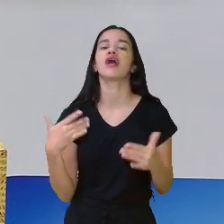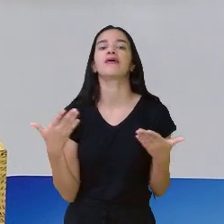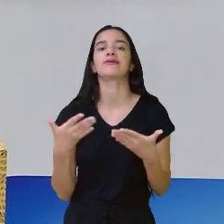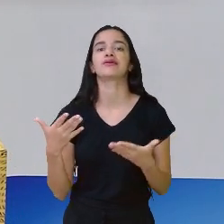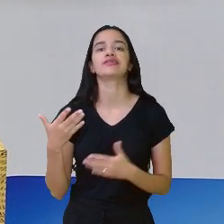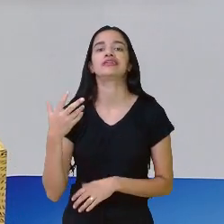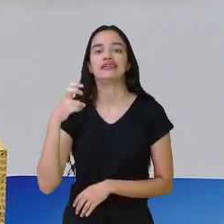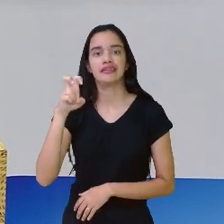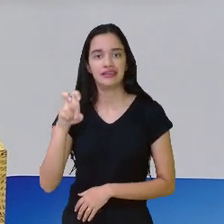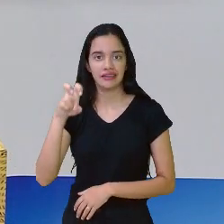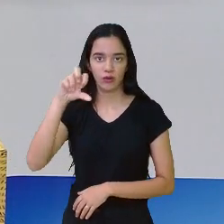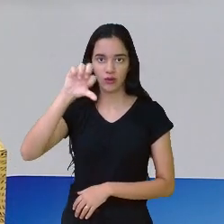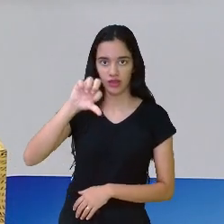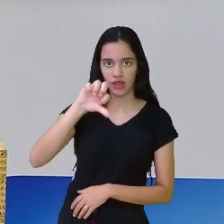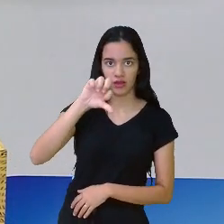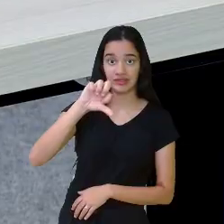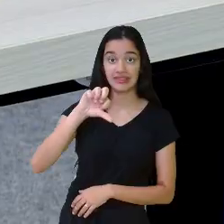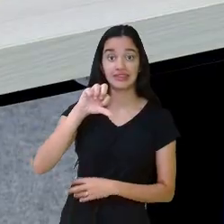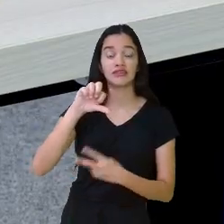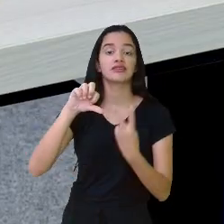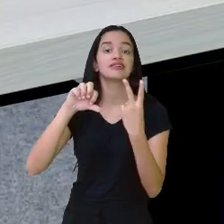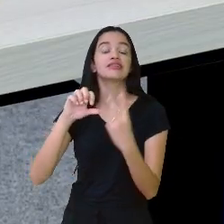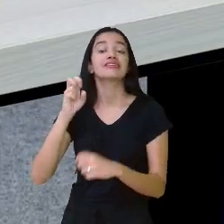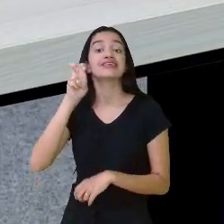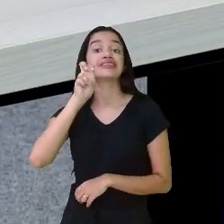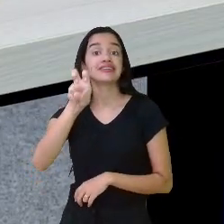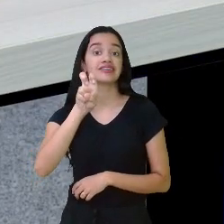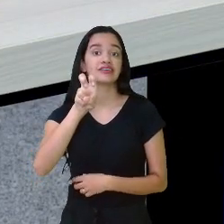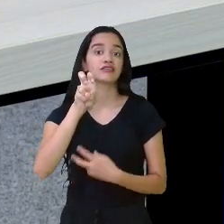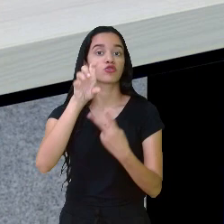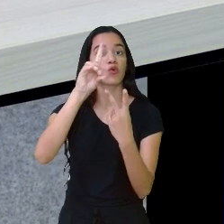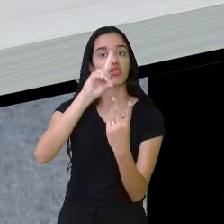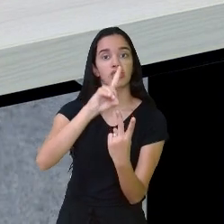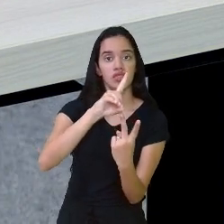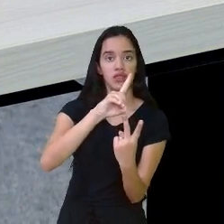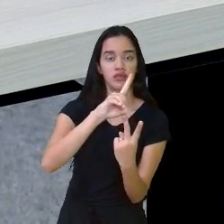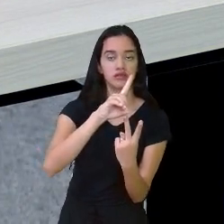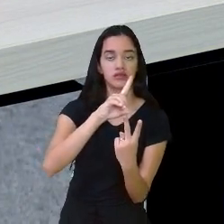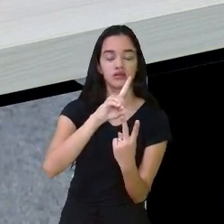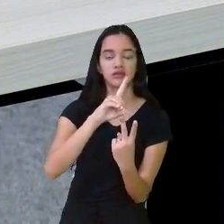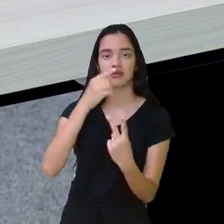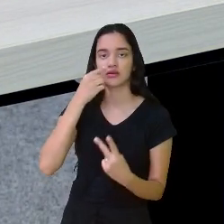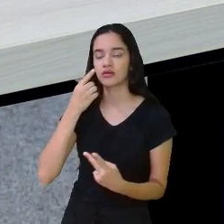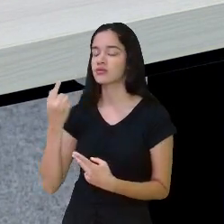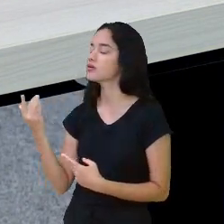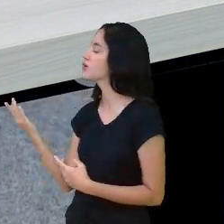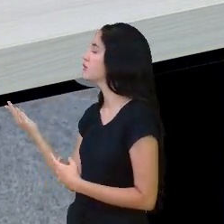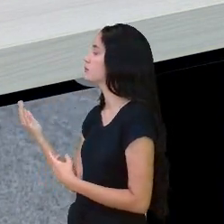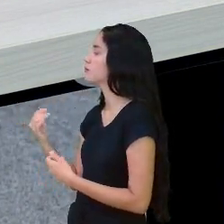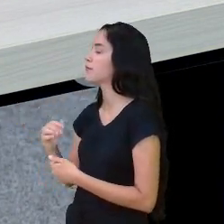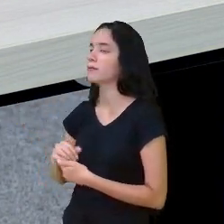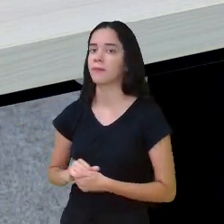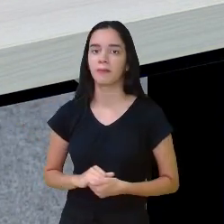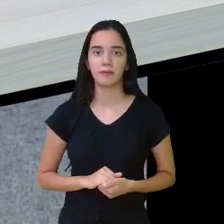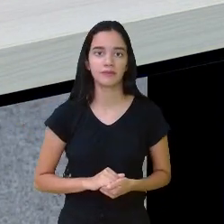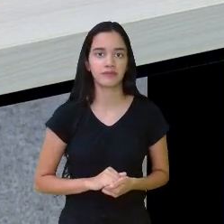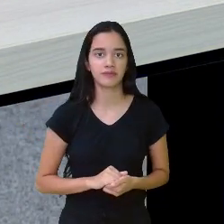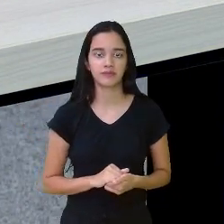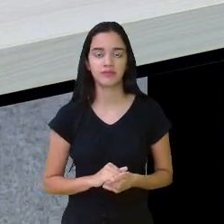59. Então, são 5 dezenas, 1, 2, 3,